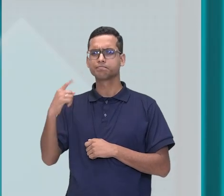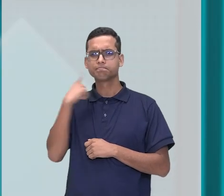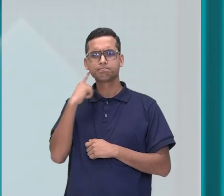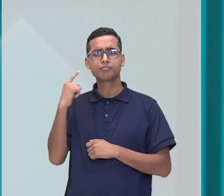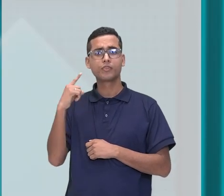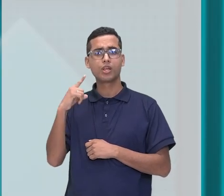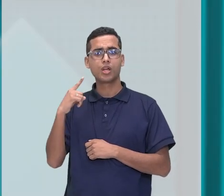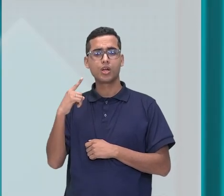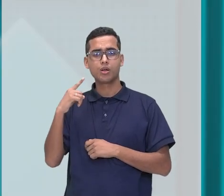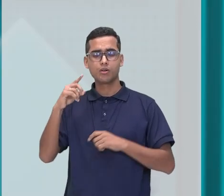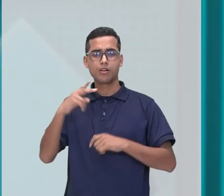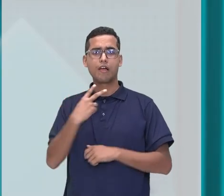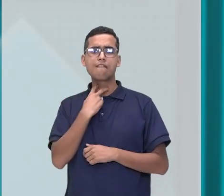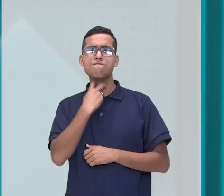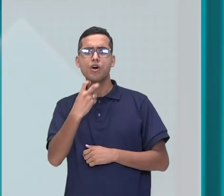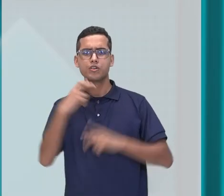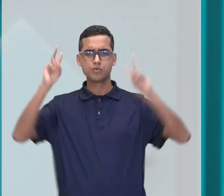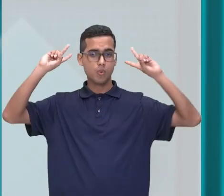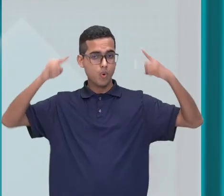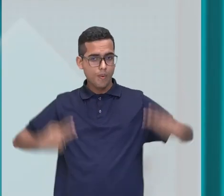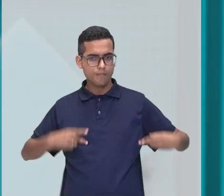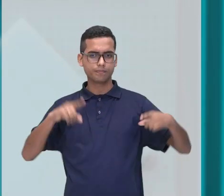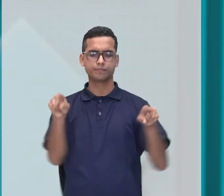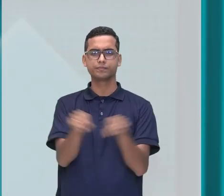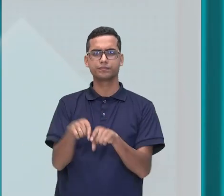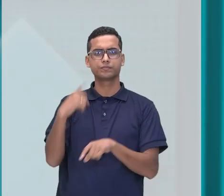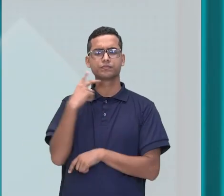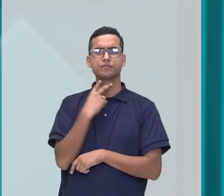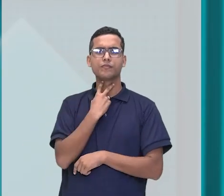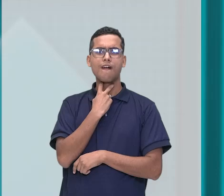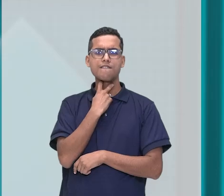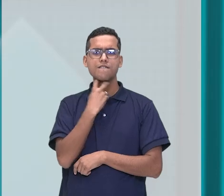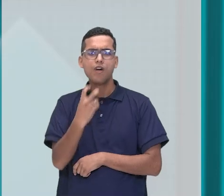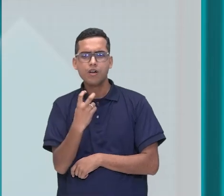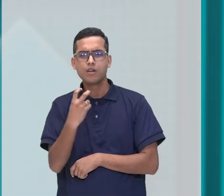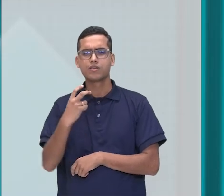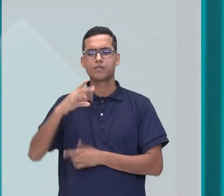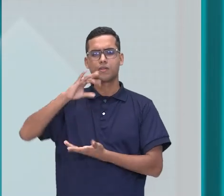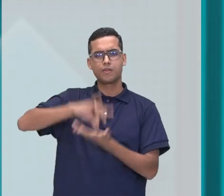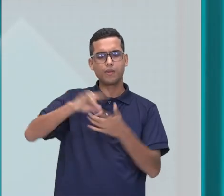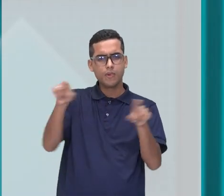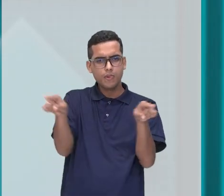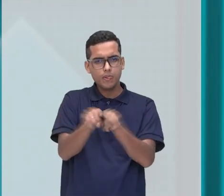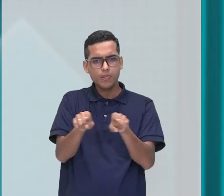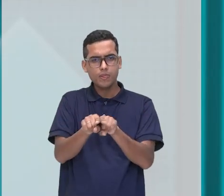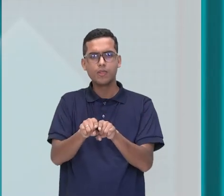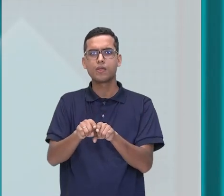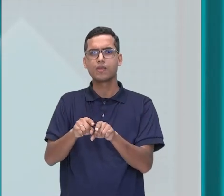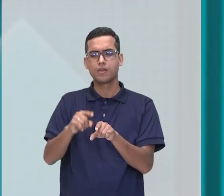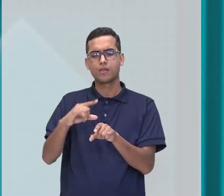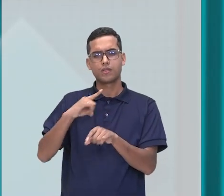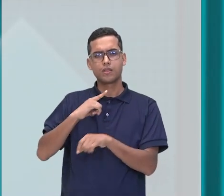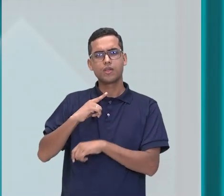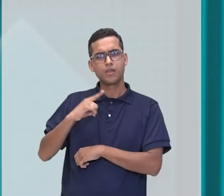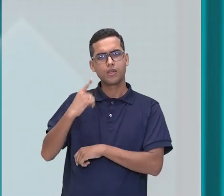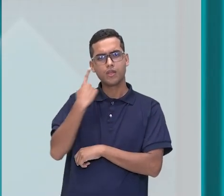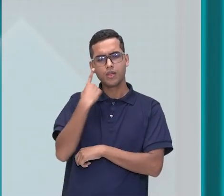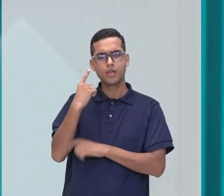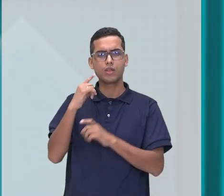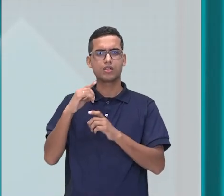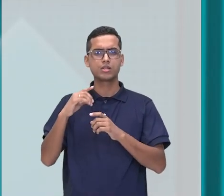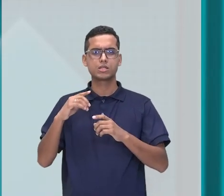Pode ser também sons da natureza, som de pássaro, som de animal, um